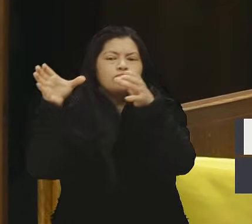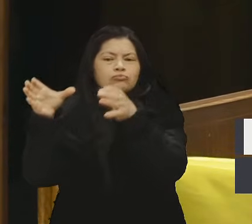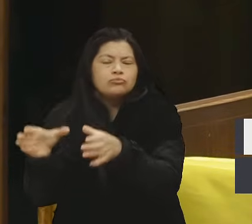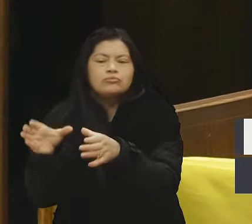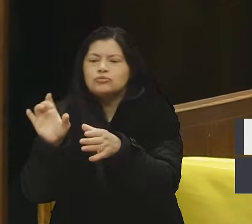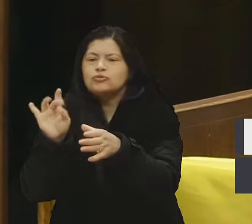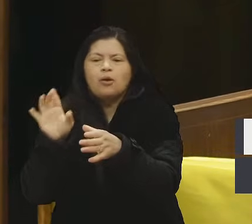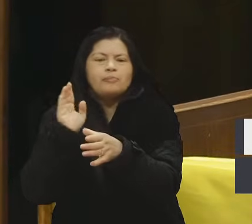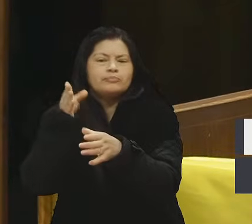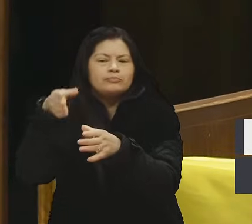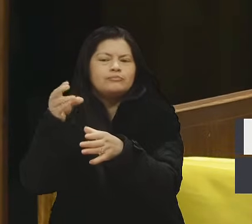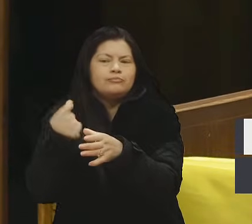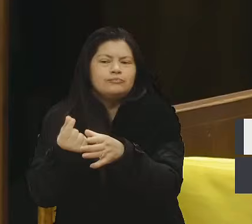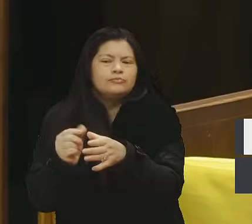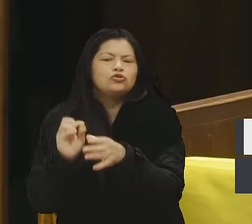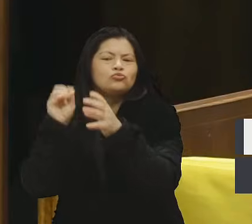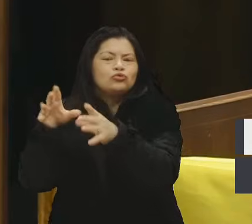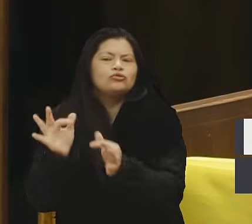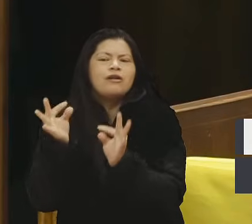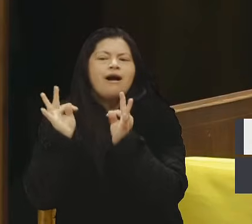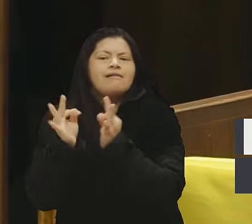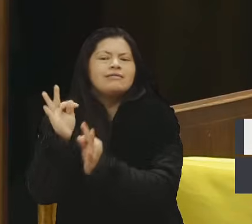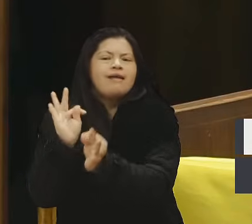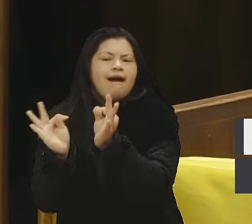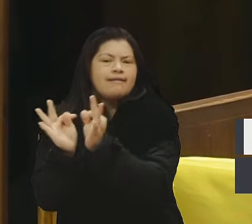mesma técnica